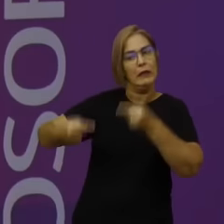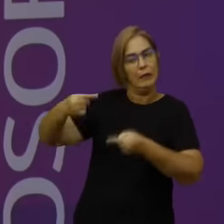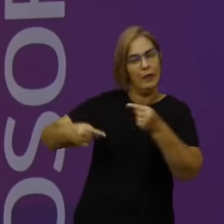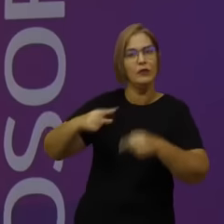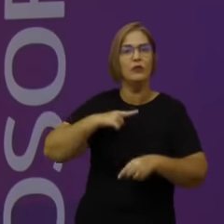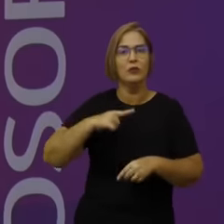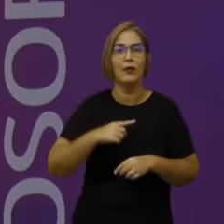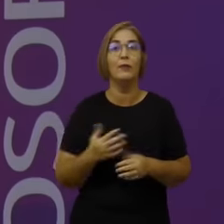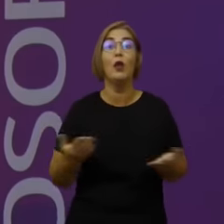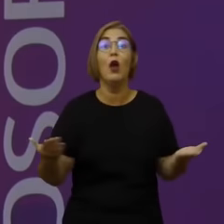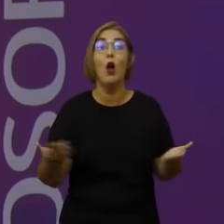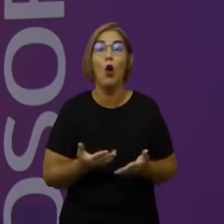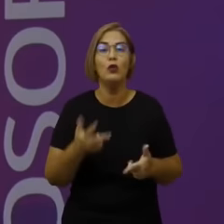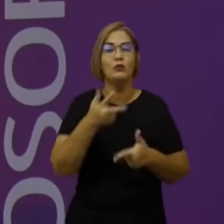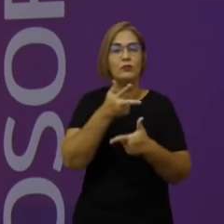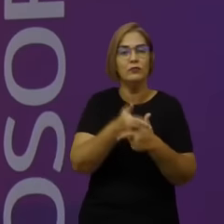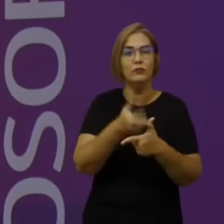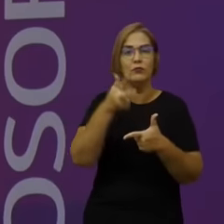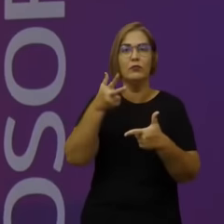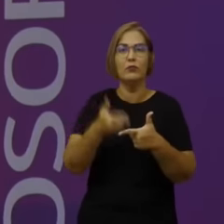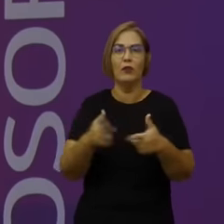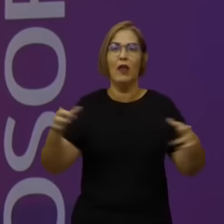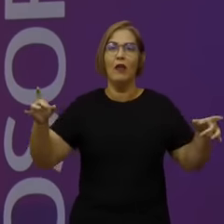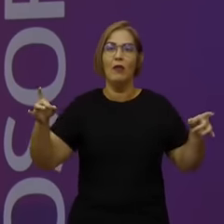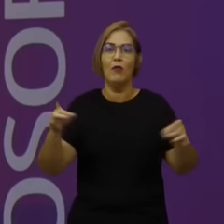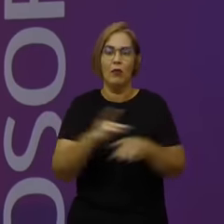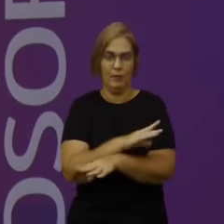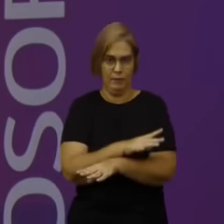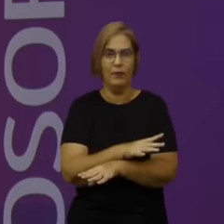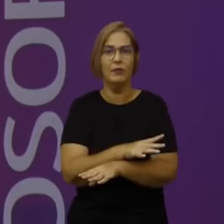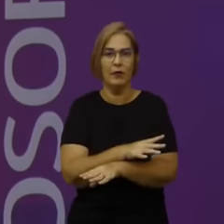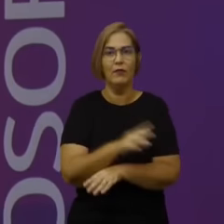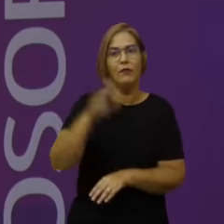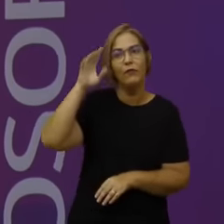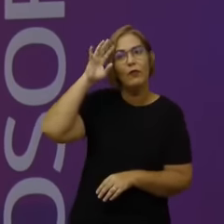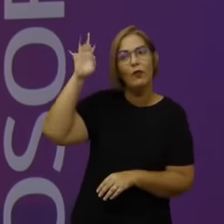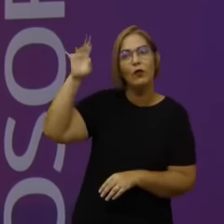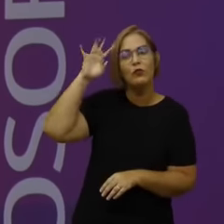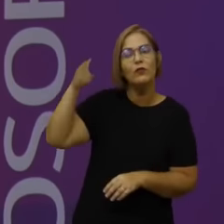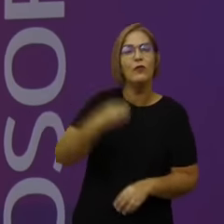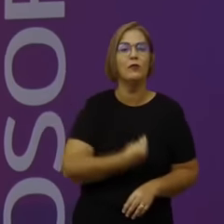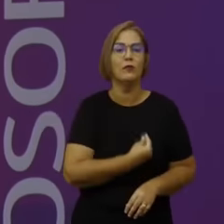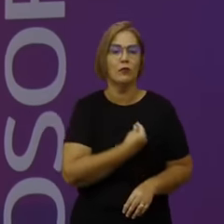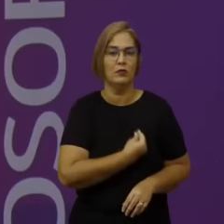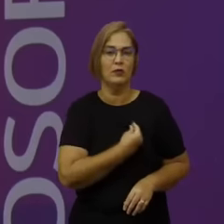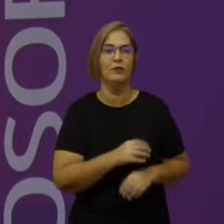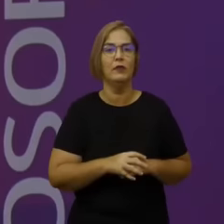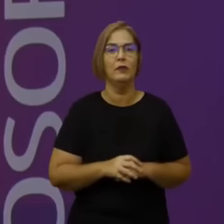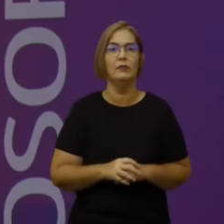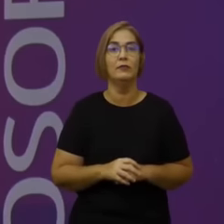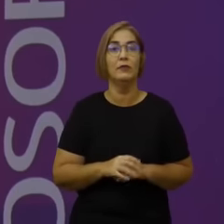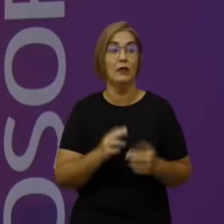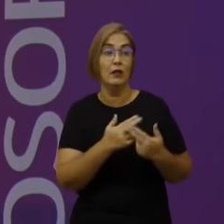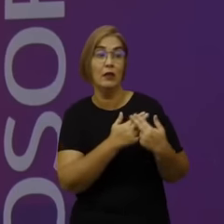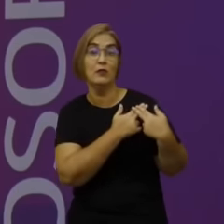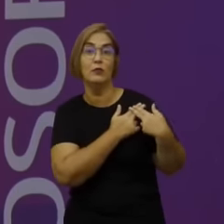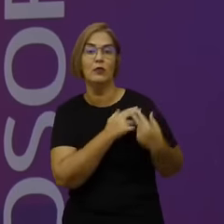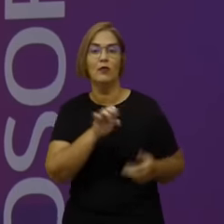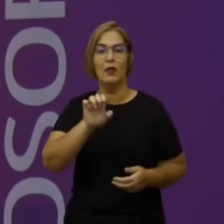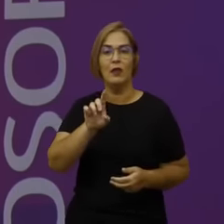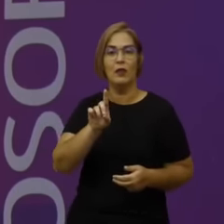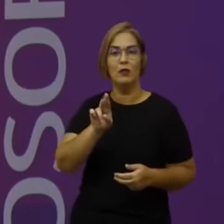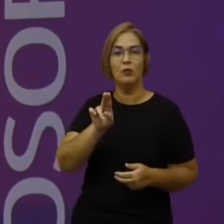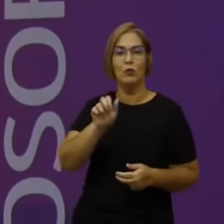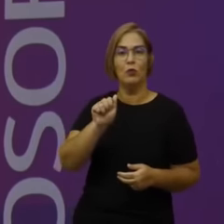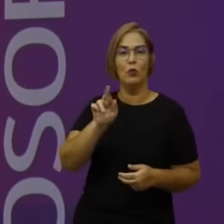encerra o módulo Filosofia, sua história, nossa vida, que tem curadoria do Eduardo Wolf. Para encerrar a série, a gente vai receber hoje